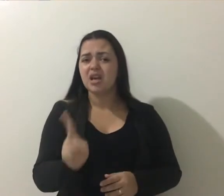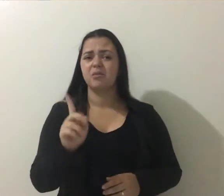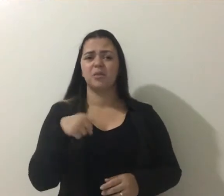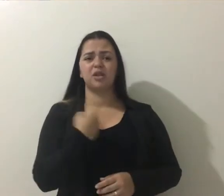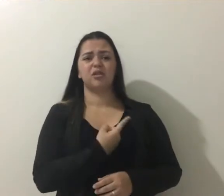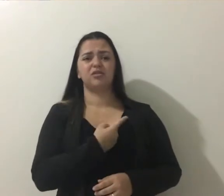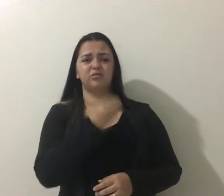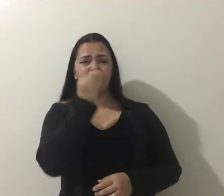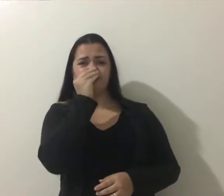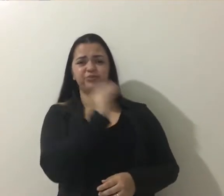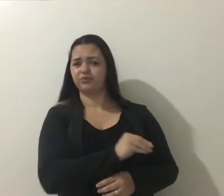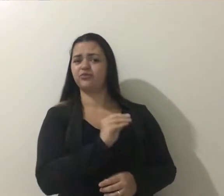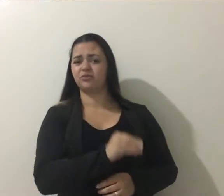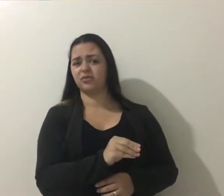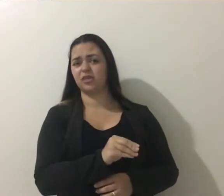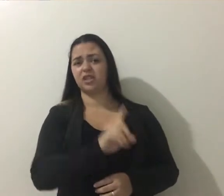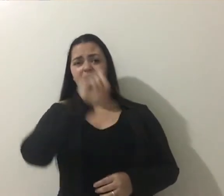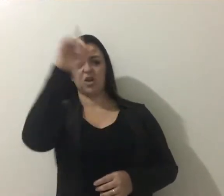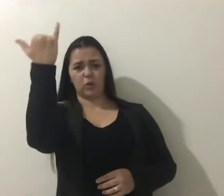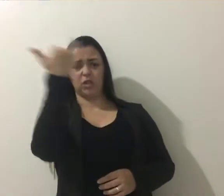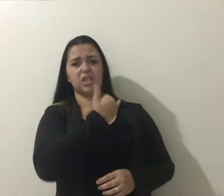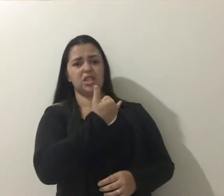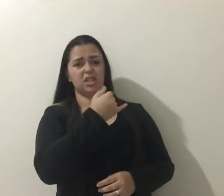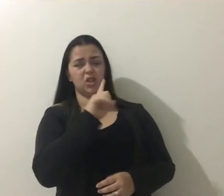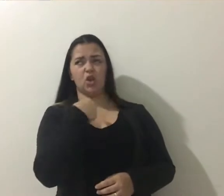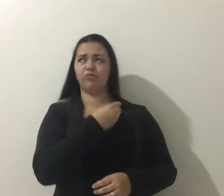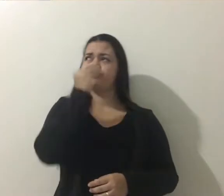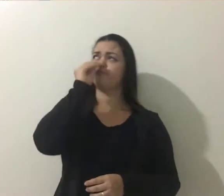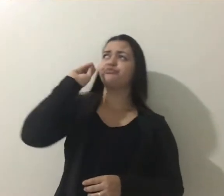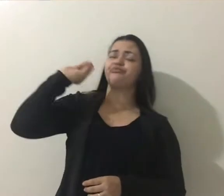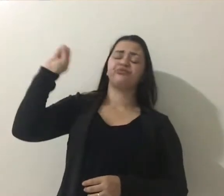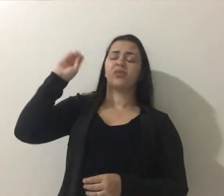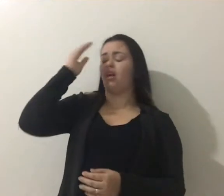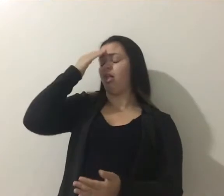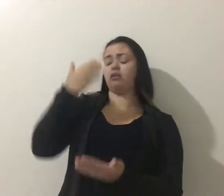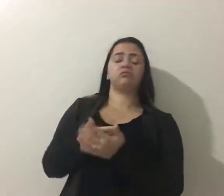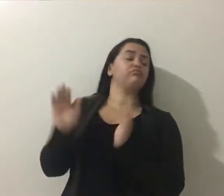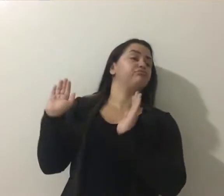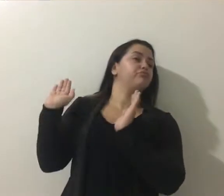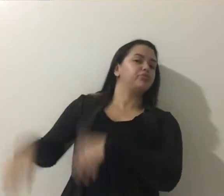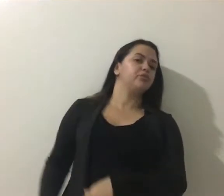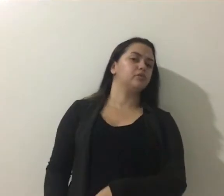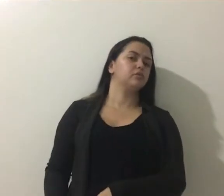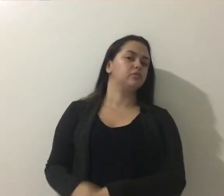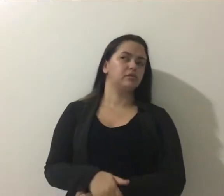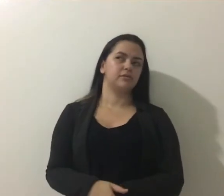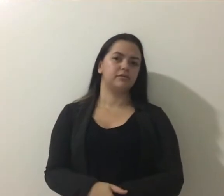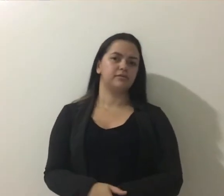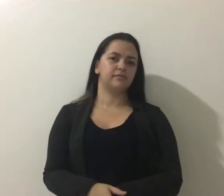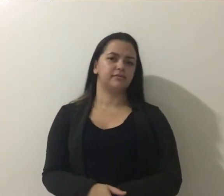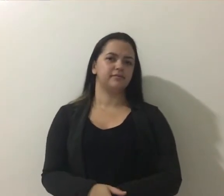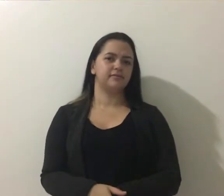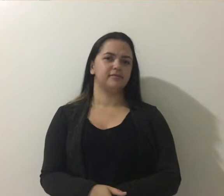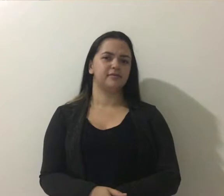que eu e você ignoramos o que Deus nos diz, deixando de acreditar nele, deixando de